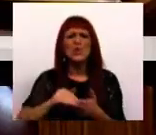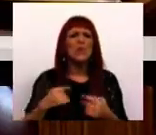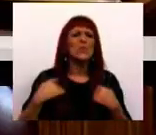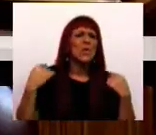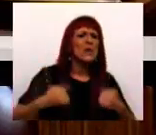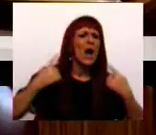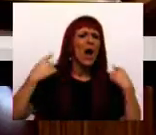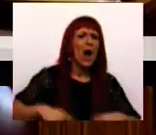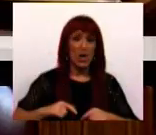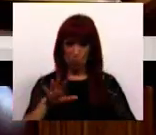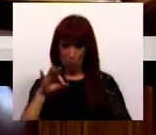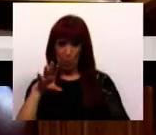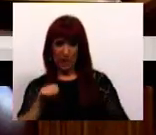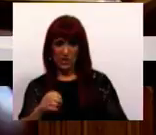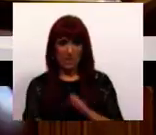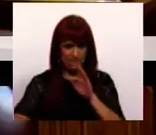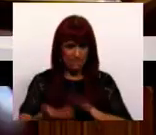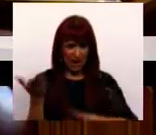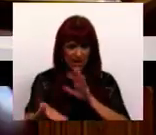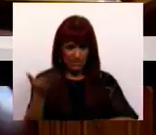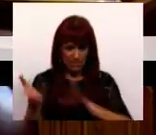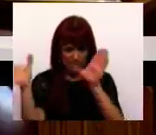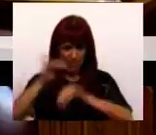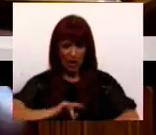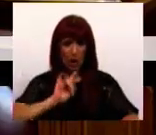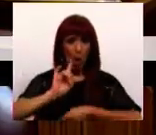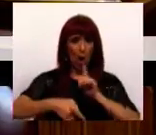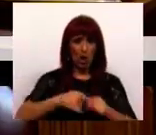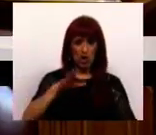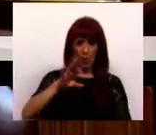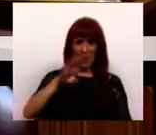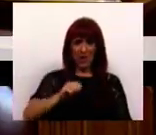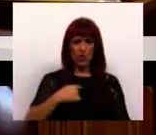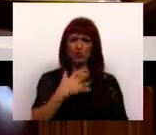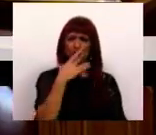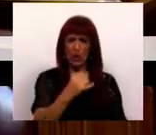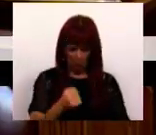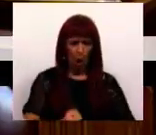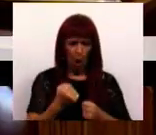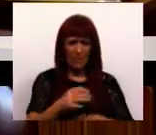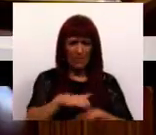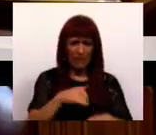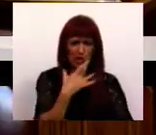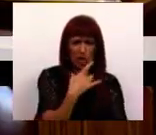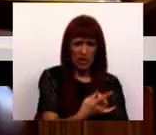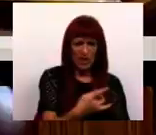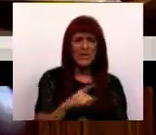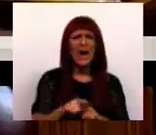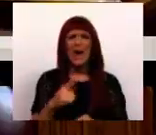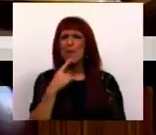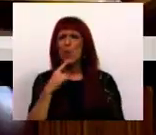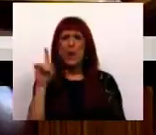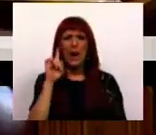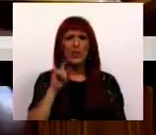deve tirar? Que o PS foi mais longe do que aquilo que o PS sozinho conseguiria realizar e que é